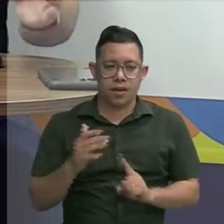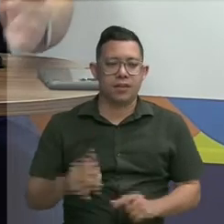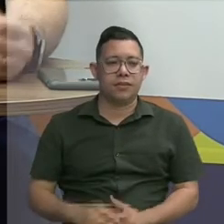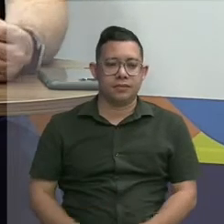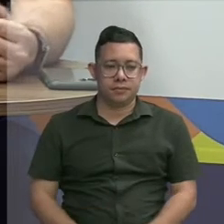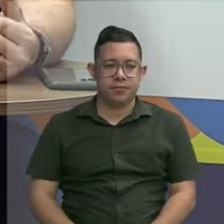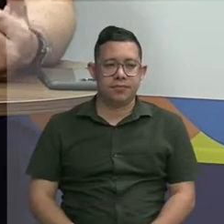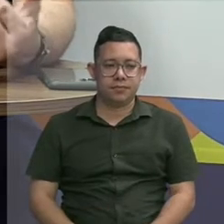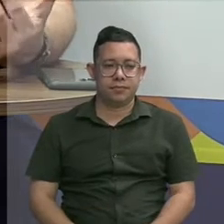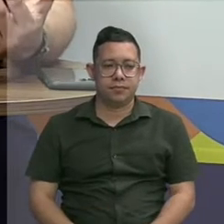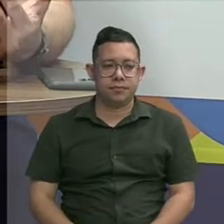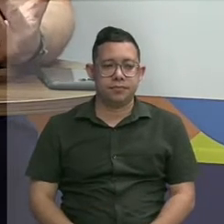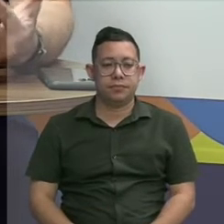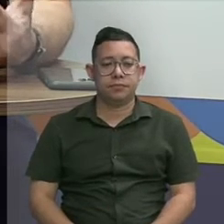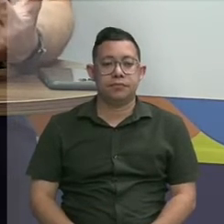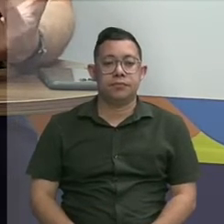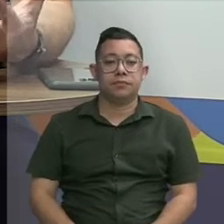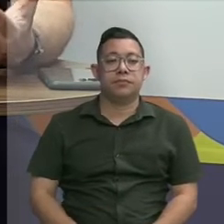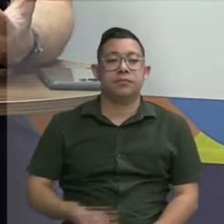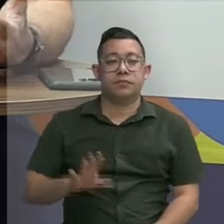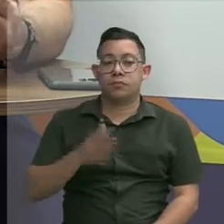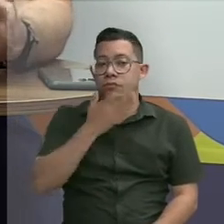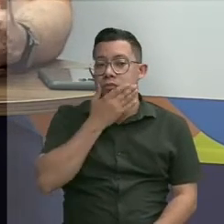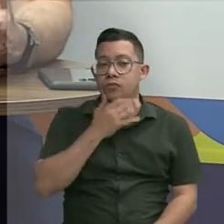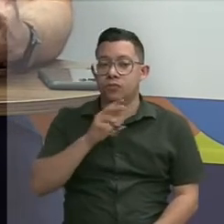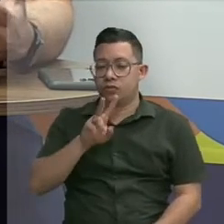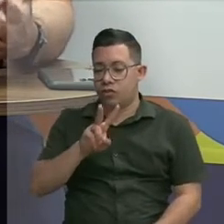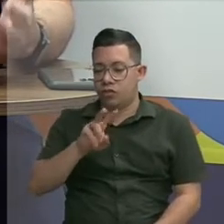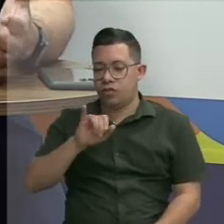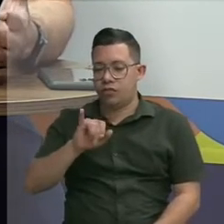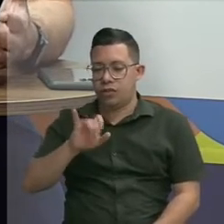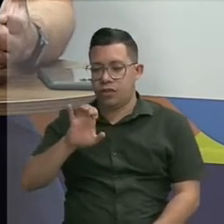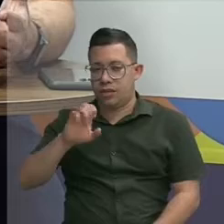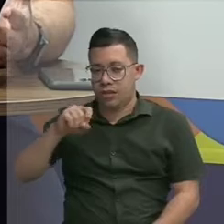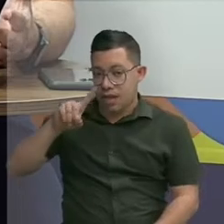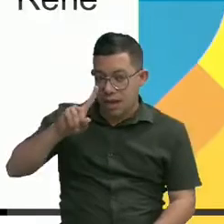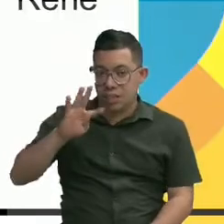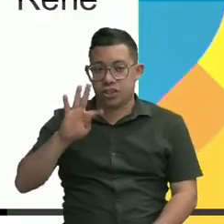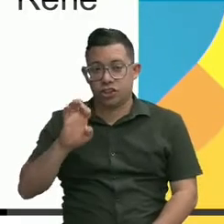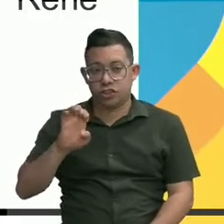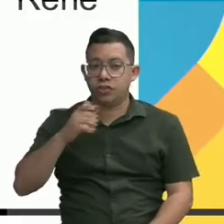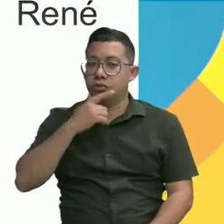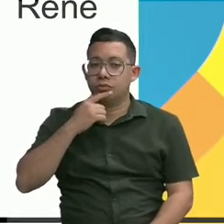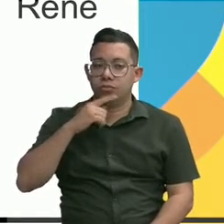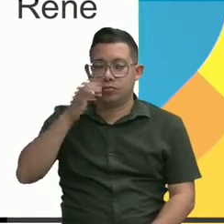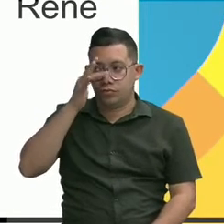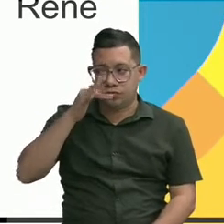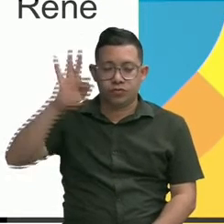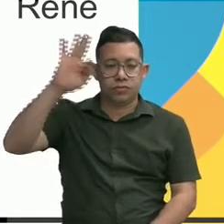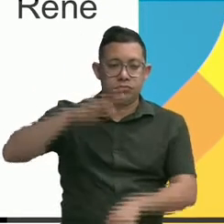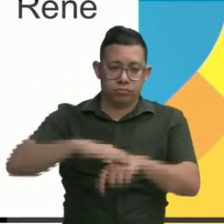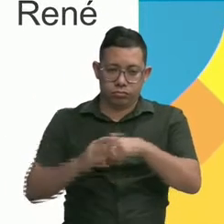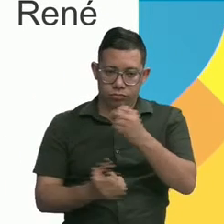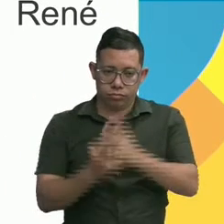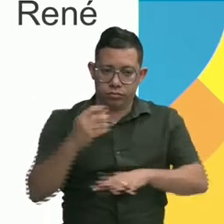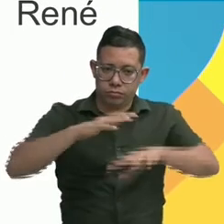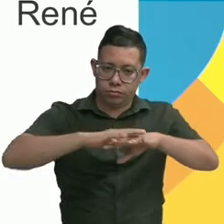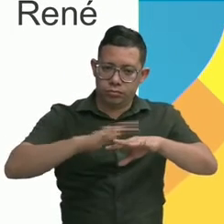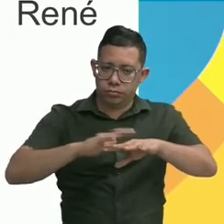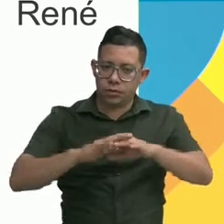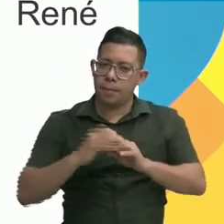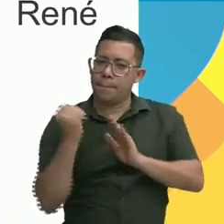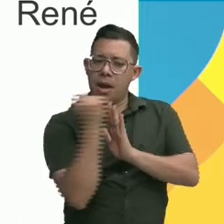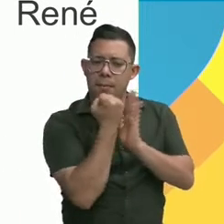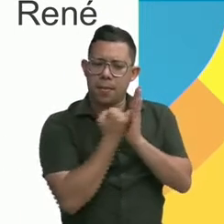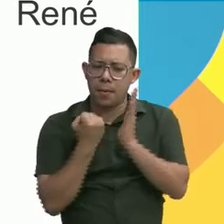só mas foi com o francês vier que o método resolutivo das equações de segundo grau ganharam com os